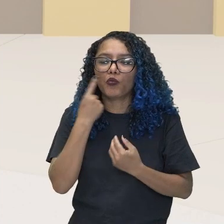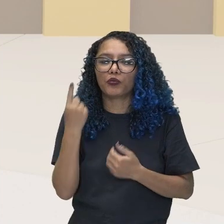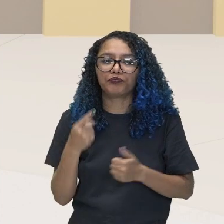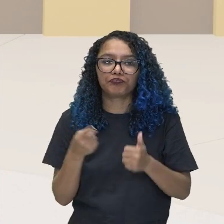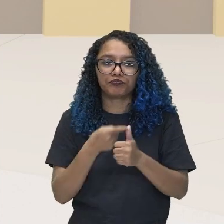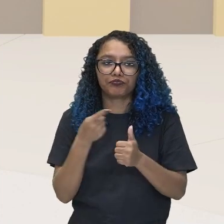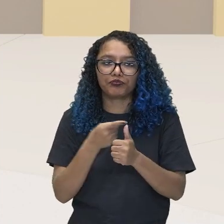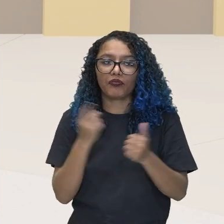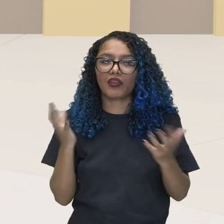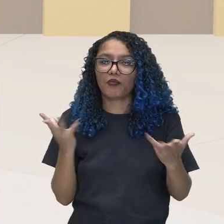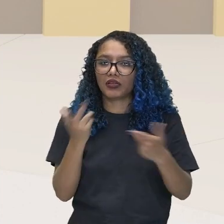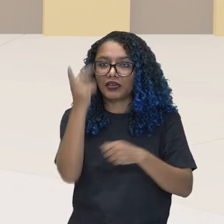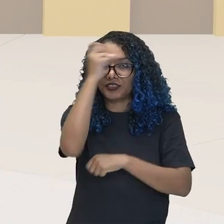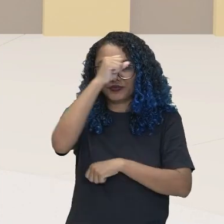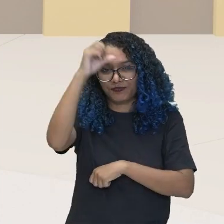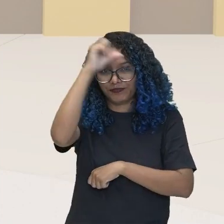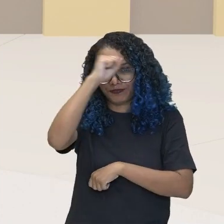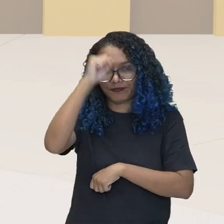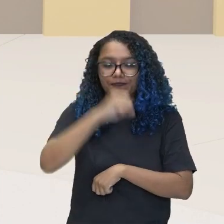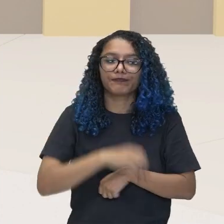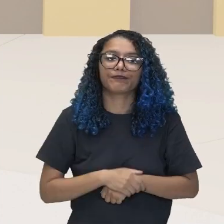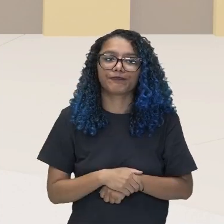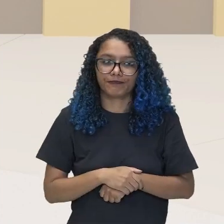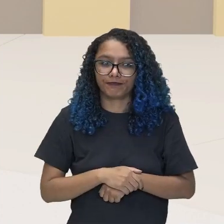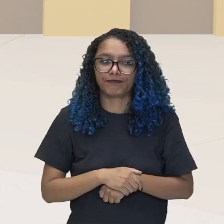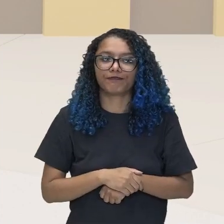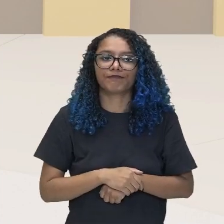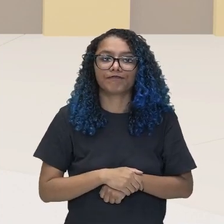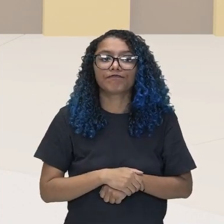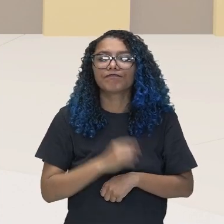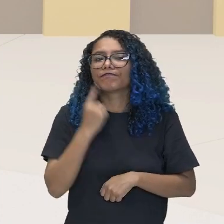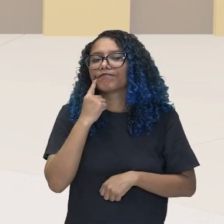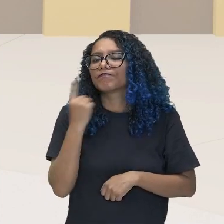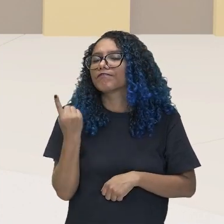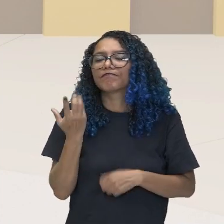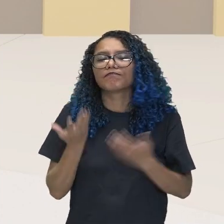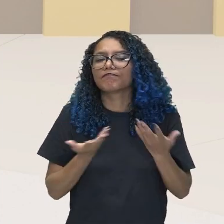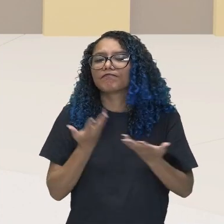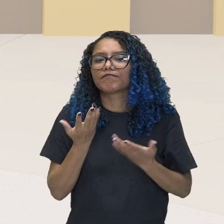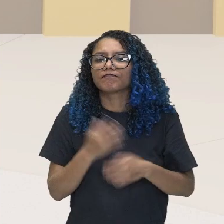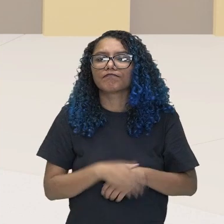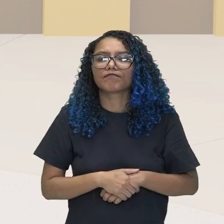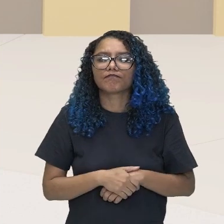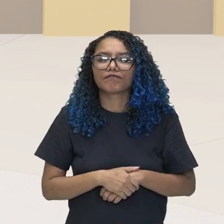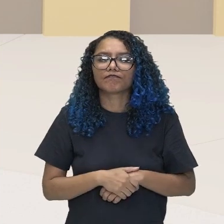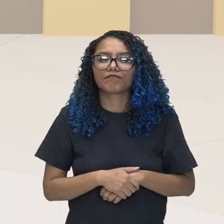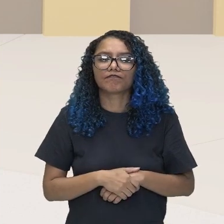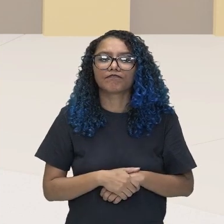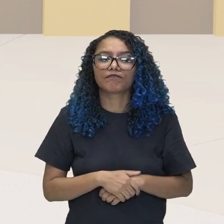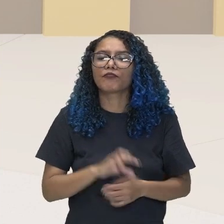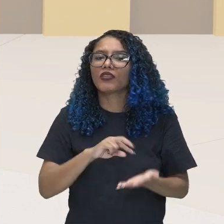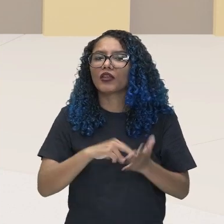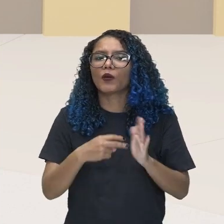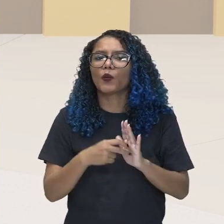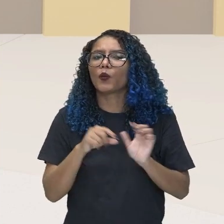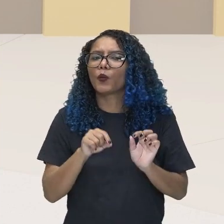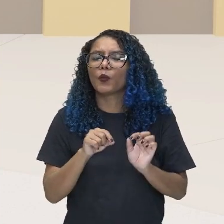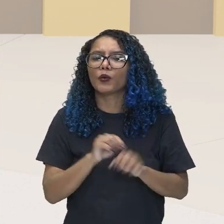de aprendizado. Então, as habilidades de aprendizado, elas ensinam a vocês,